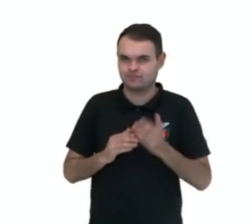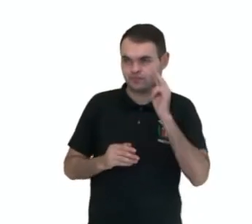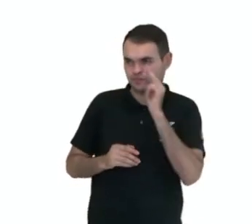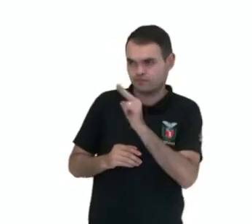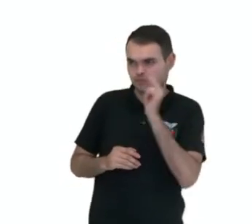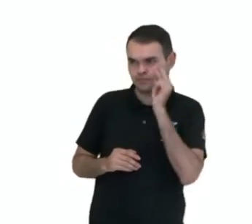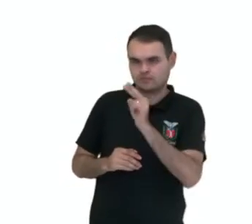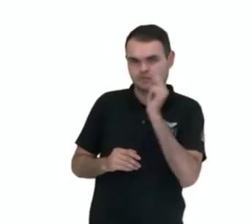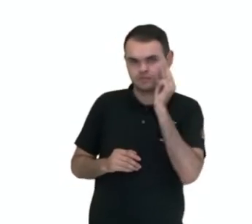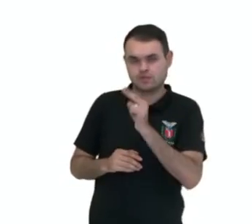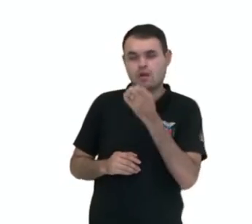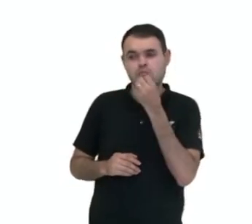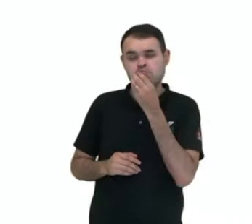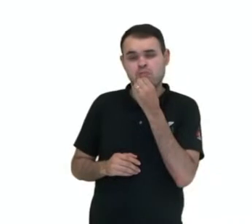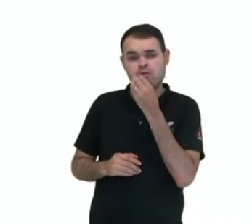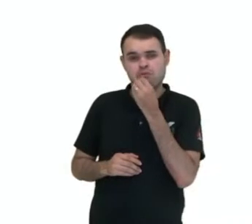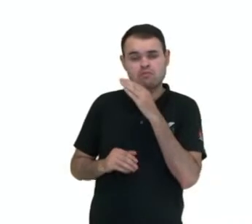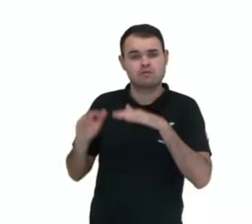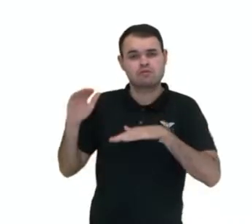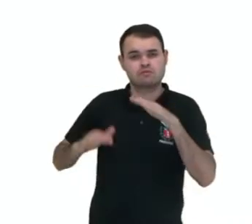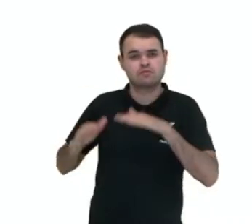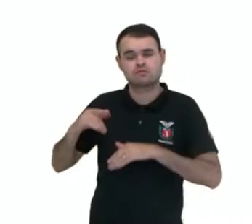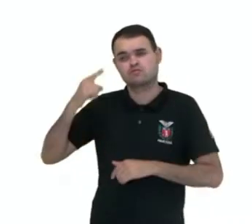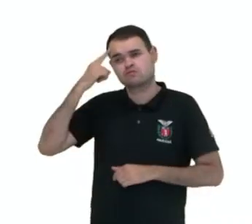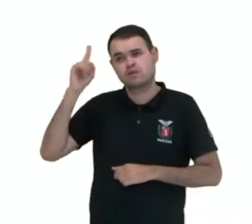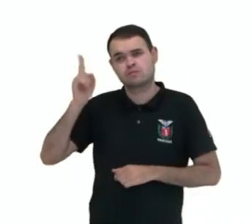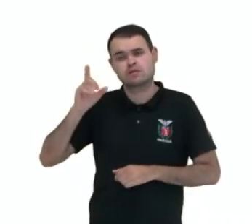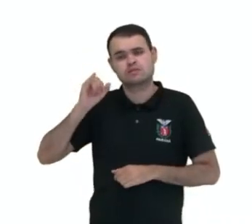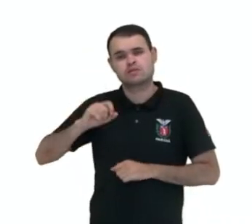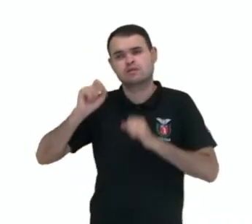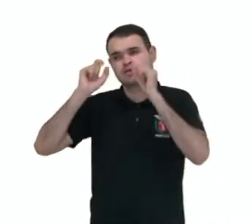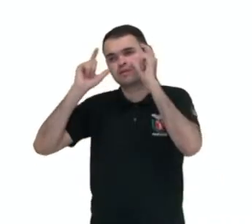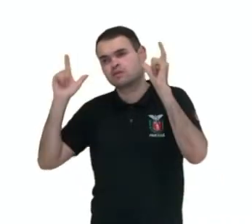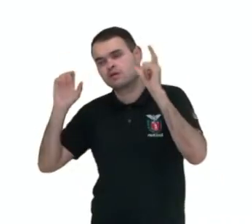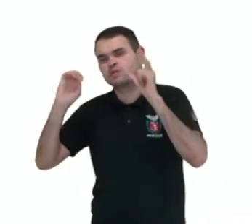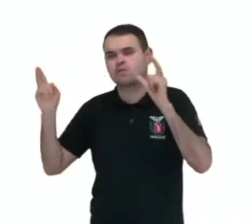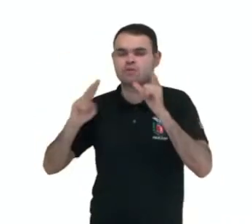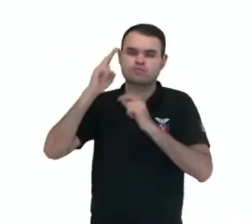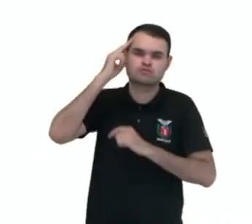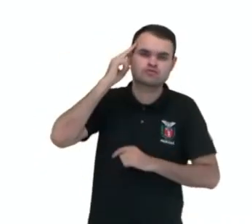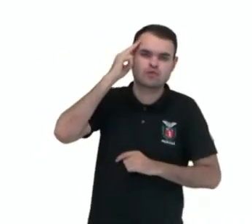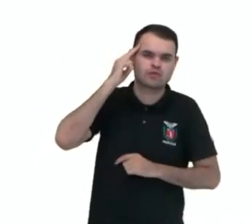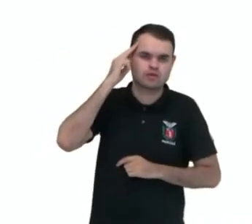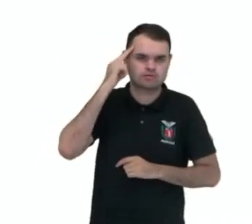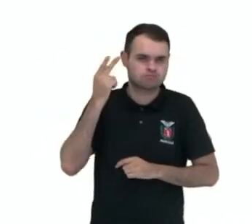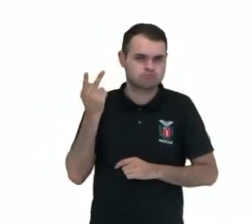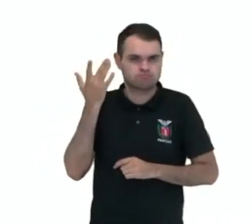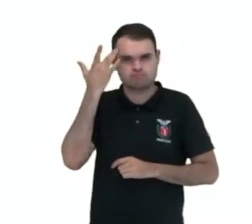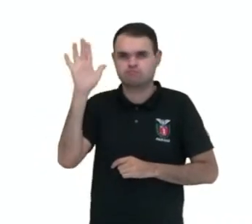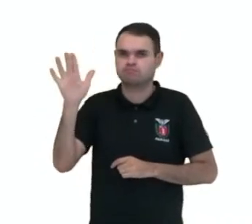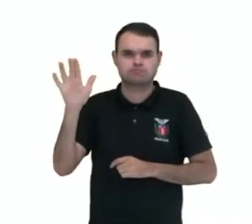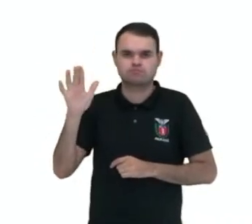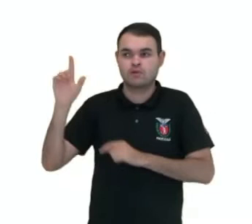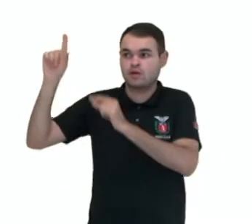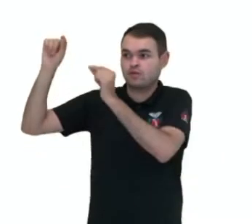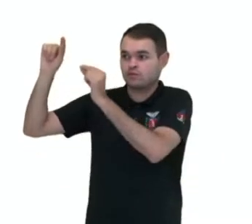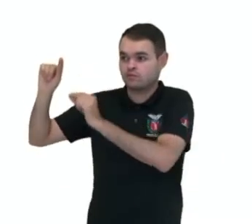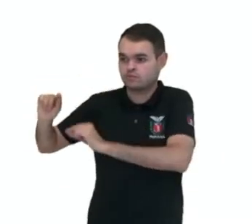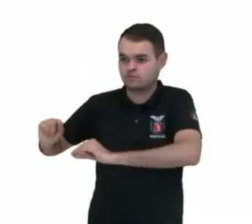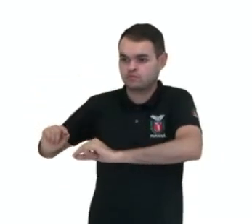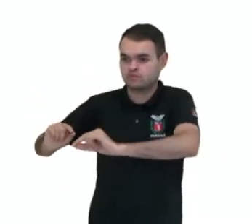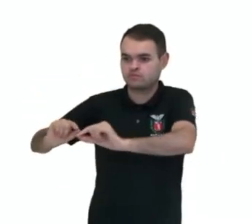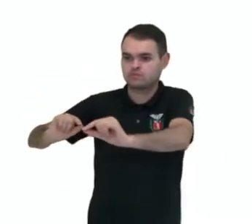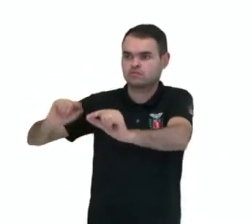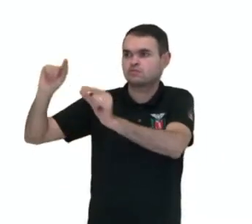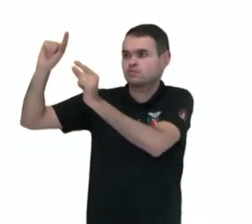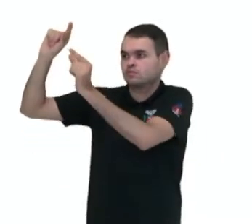olhando, tão bom que nem sabia direito se estava acordado mesmo ou sonhando. As formigas, uma atrás da